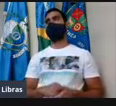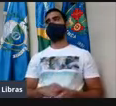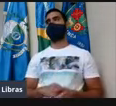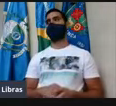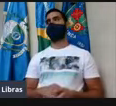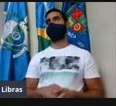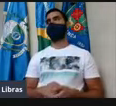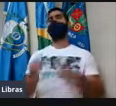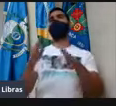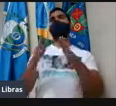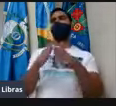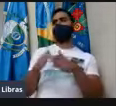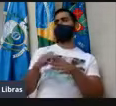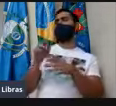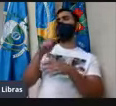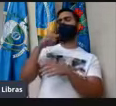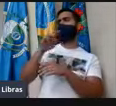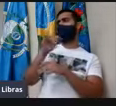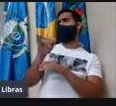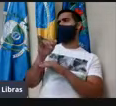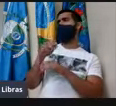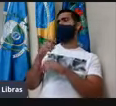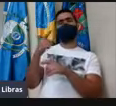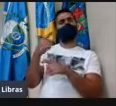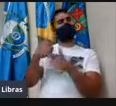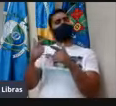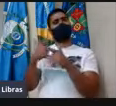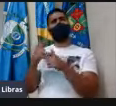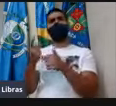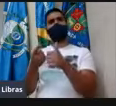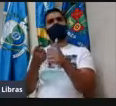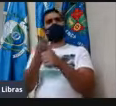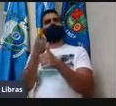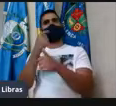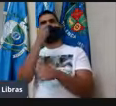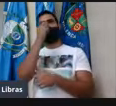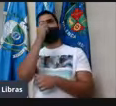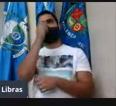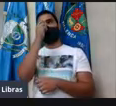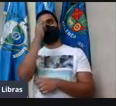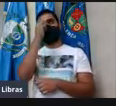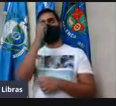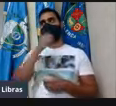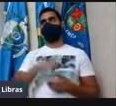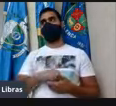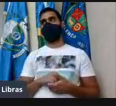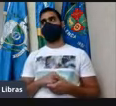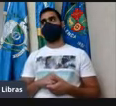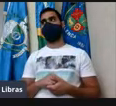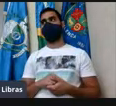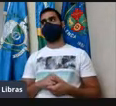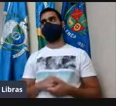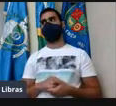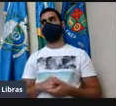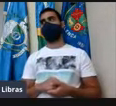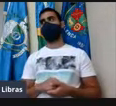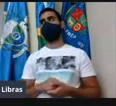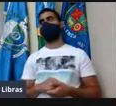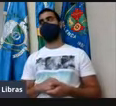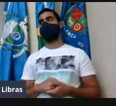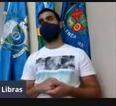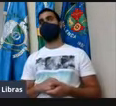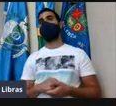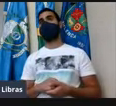aí eu pedi aos nobres vereadores se importava que o vereador Marquinho fosse o primeiro. Mas é por ordem alfabética ou vai seguir? Está